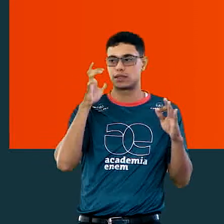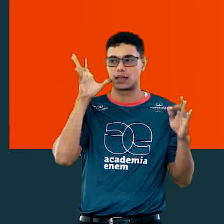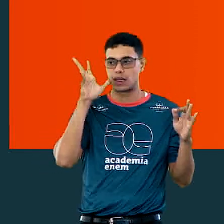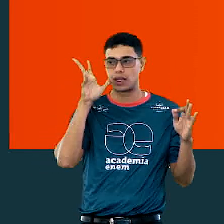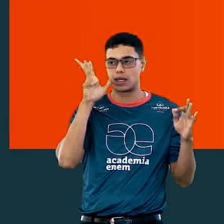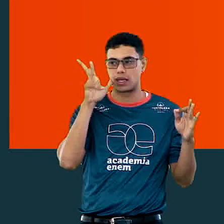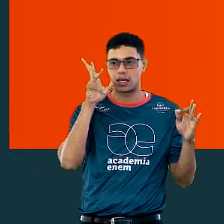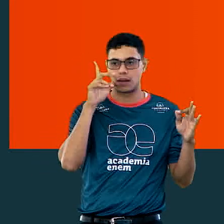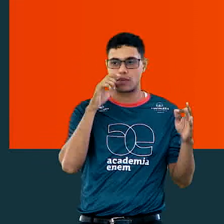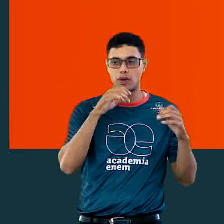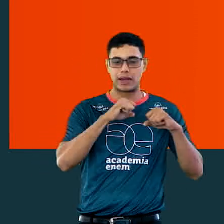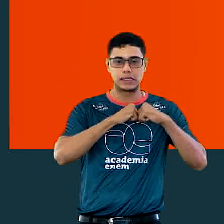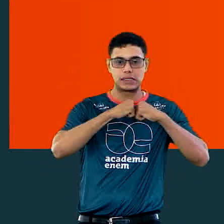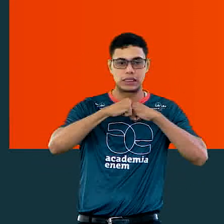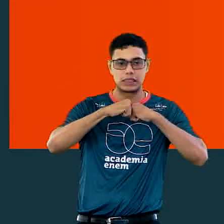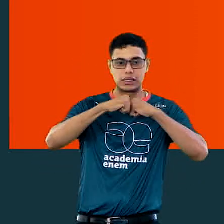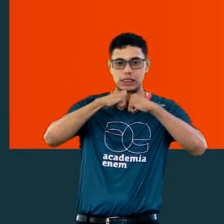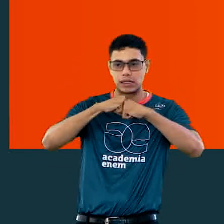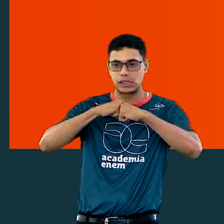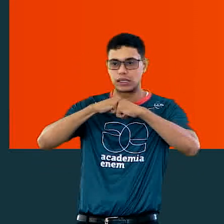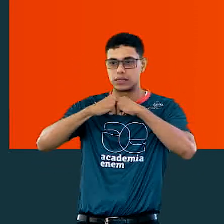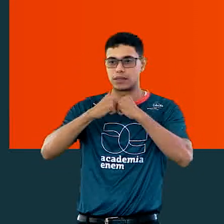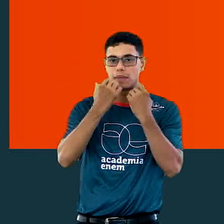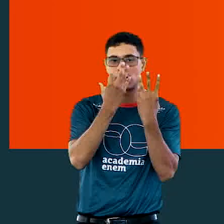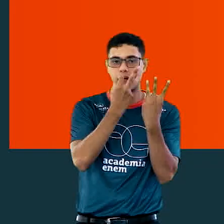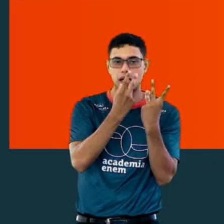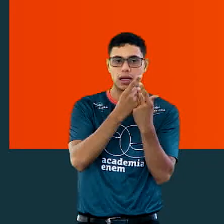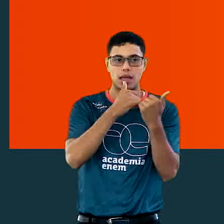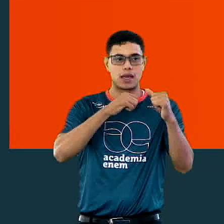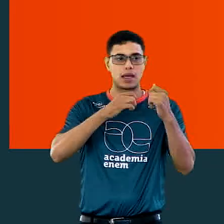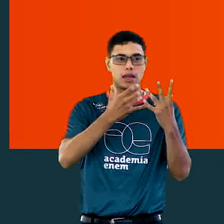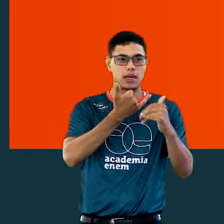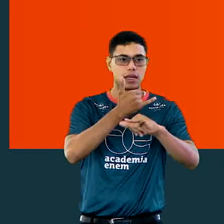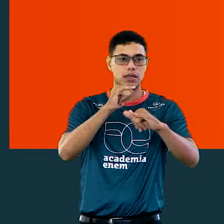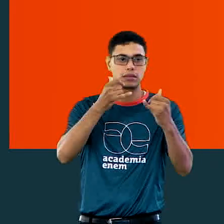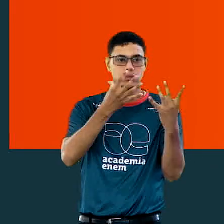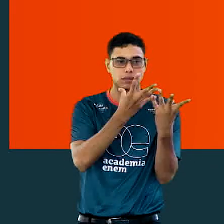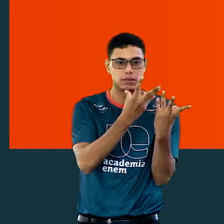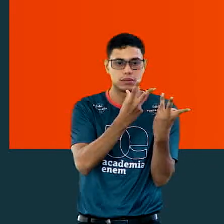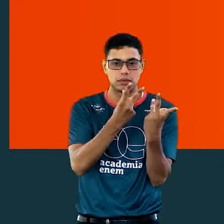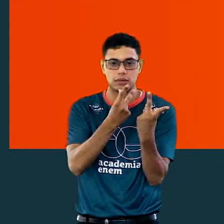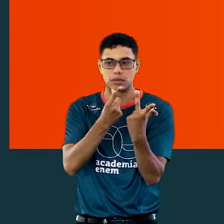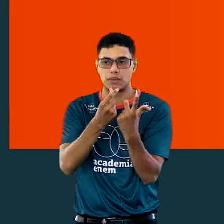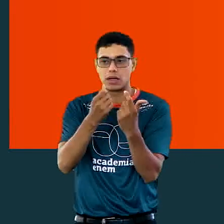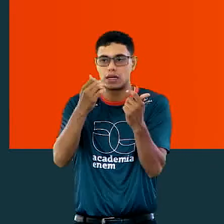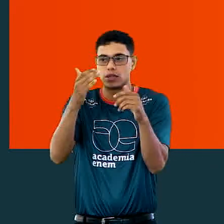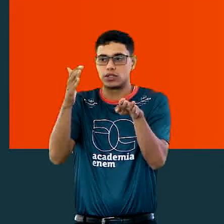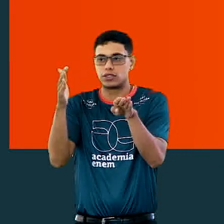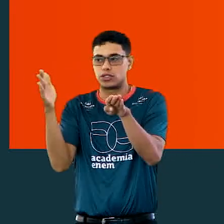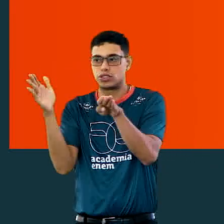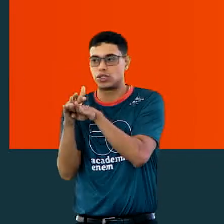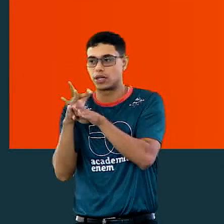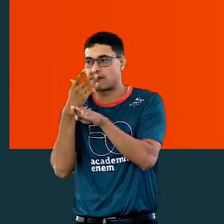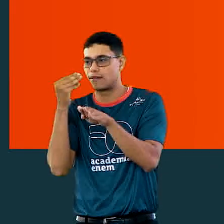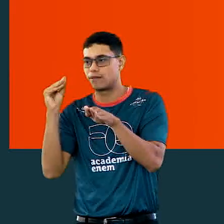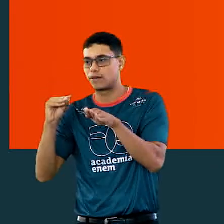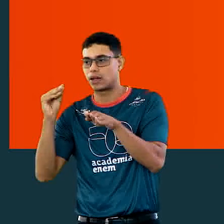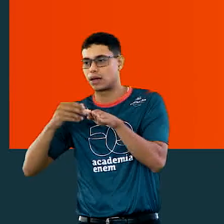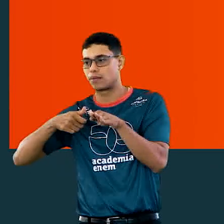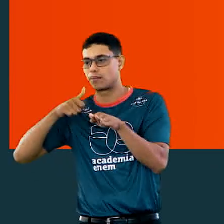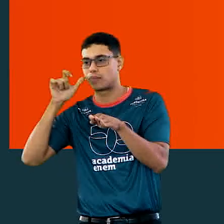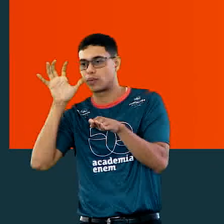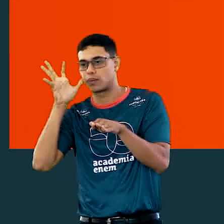as paredes. Perde mais energia, ela vai chegar na ponta com menor